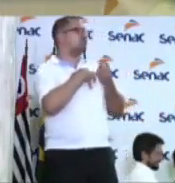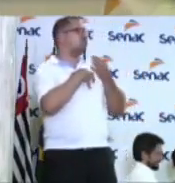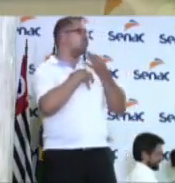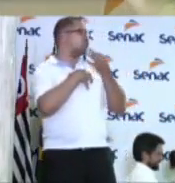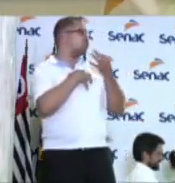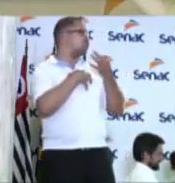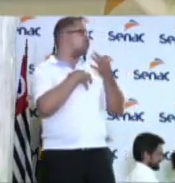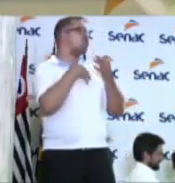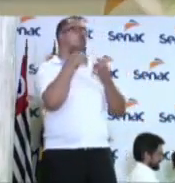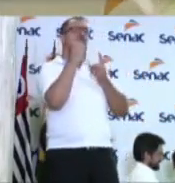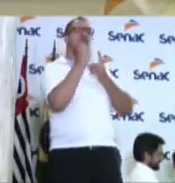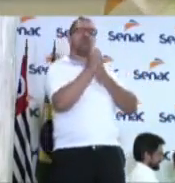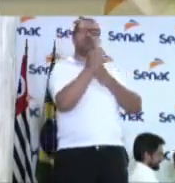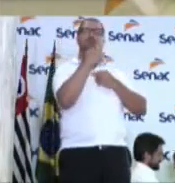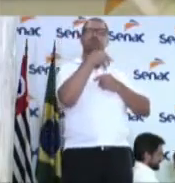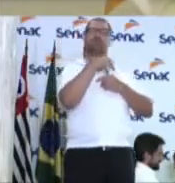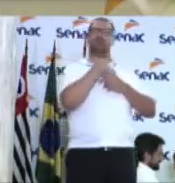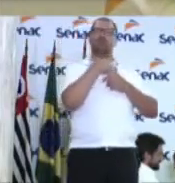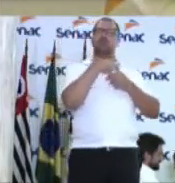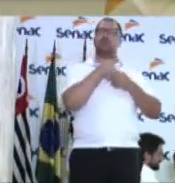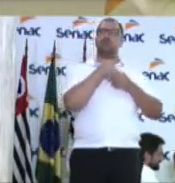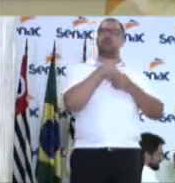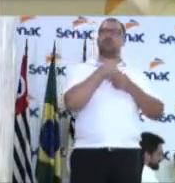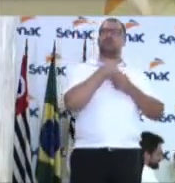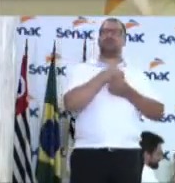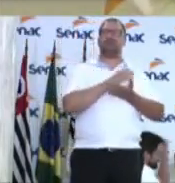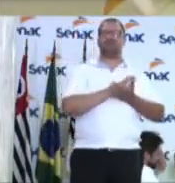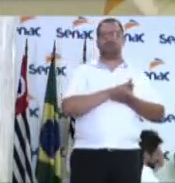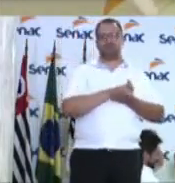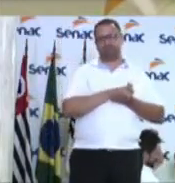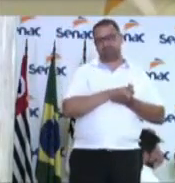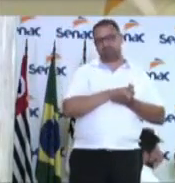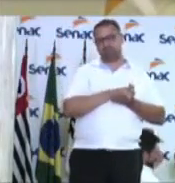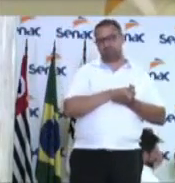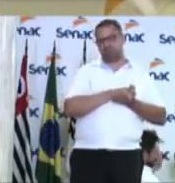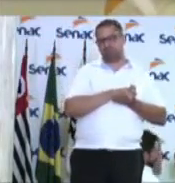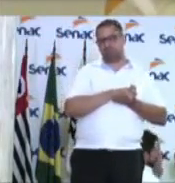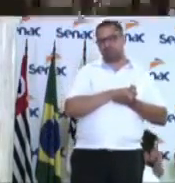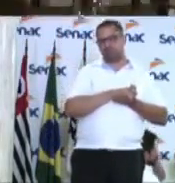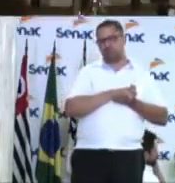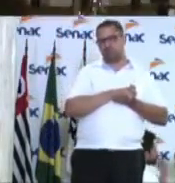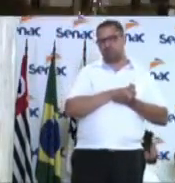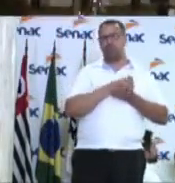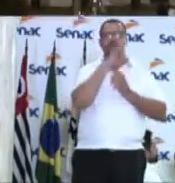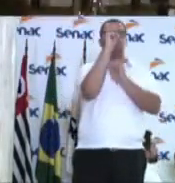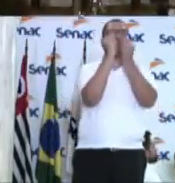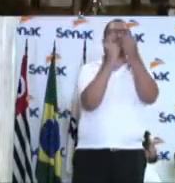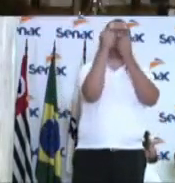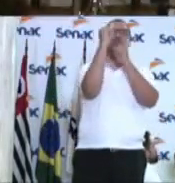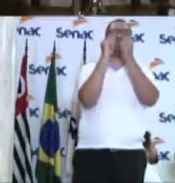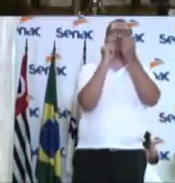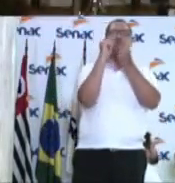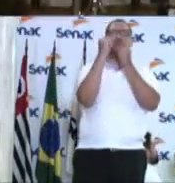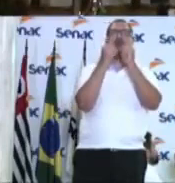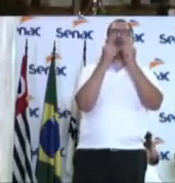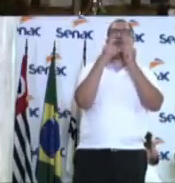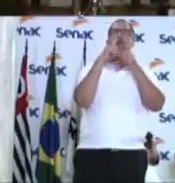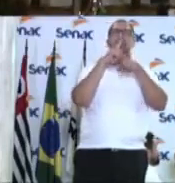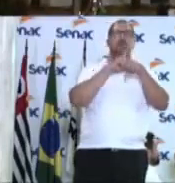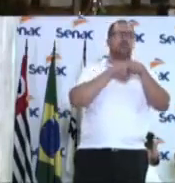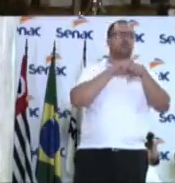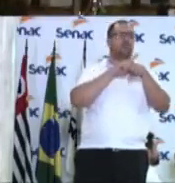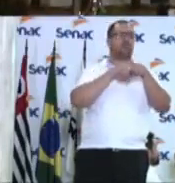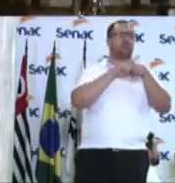tensãozinha social, assim, como é que você se sente criando para uma indústria que há pouquíssimo